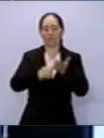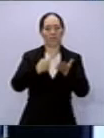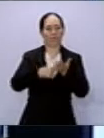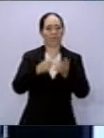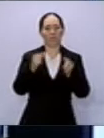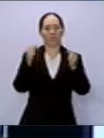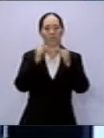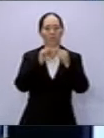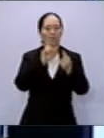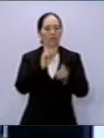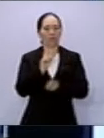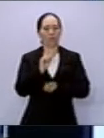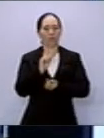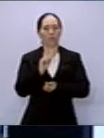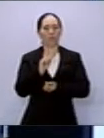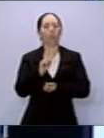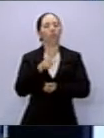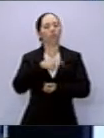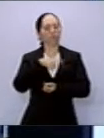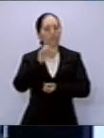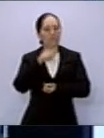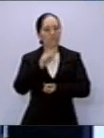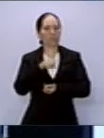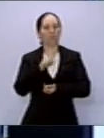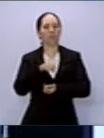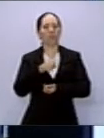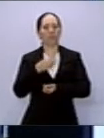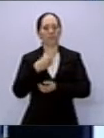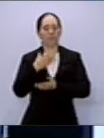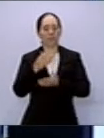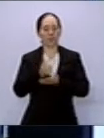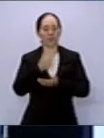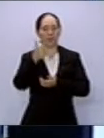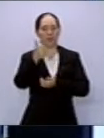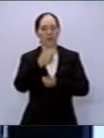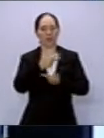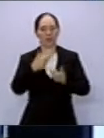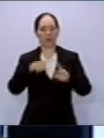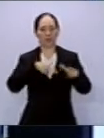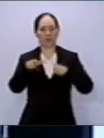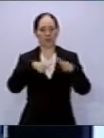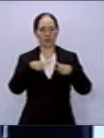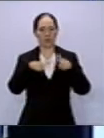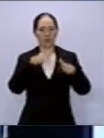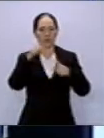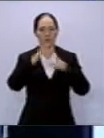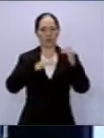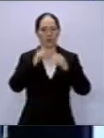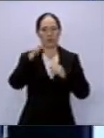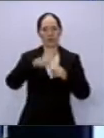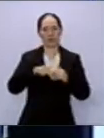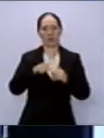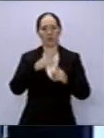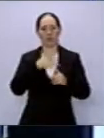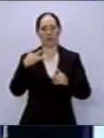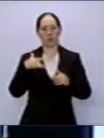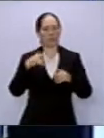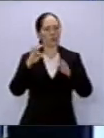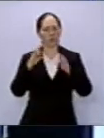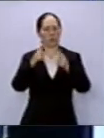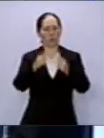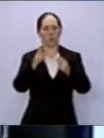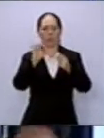com isso existe sim necessidade de você melhorar as condições de trabalho para o profissional médico para todo profissional de saúde